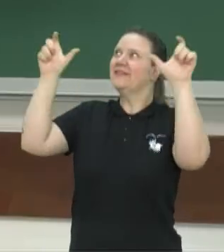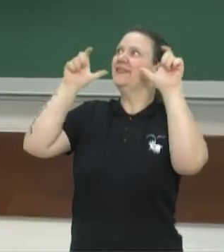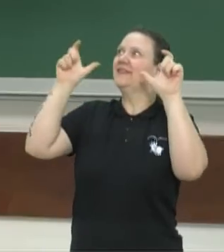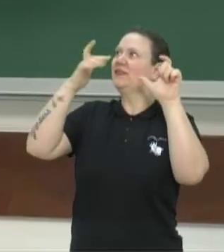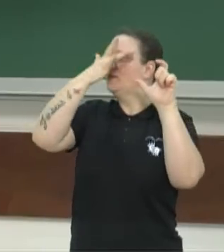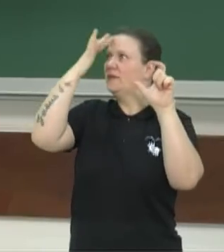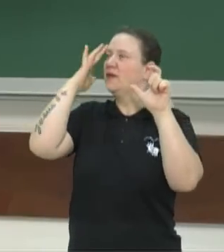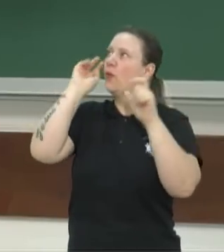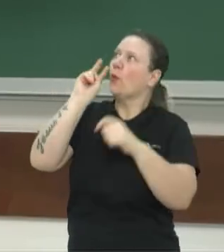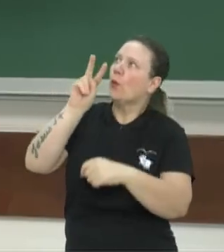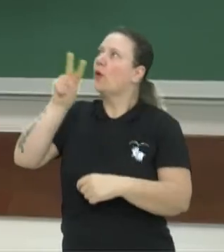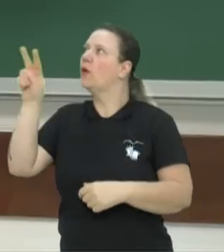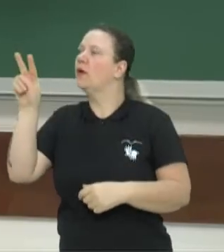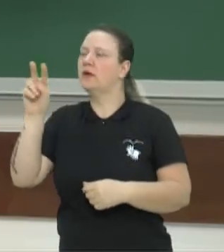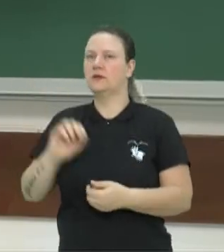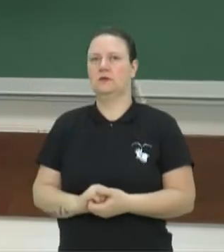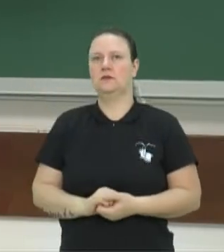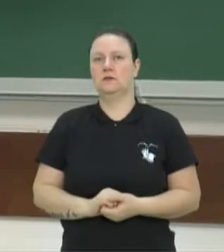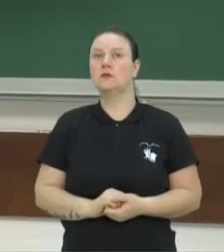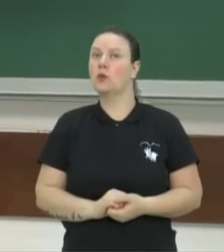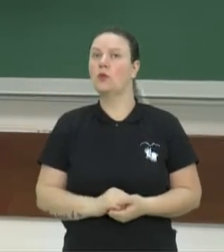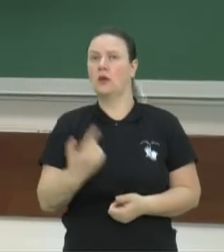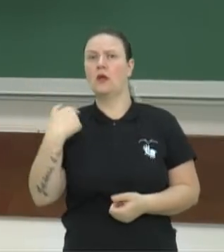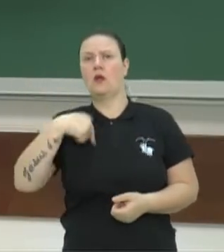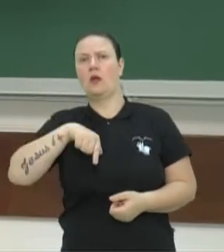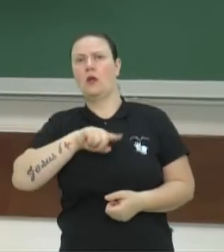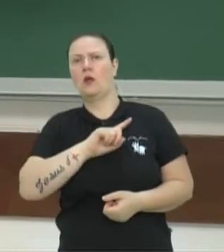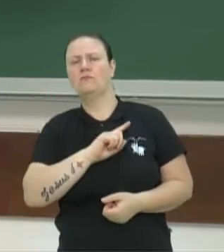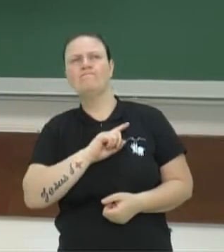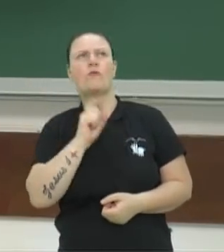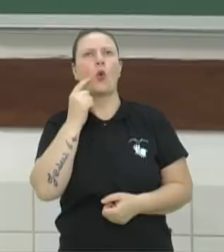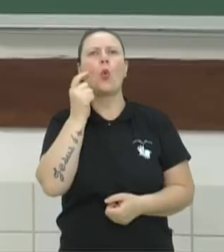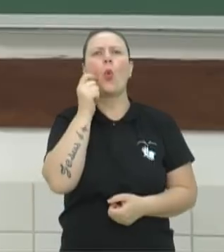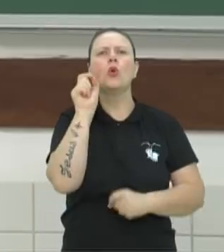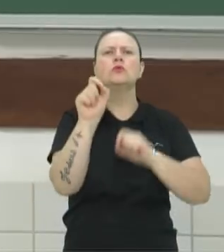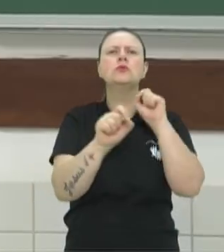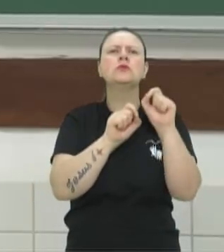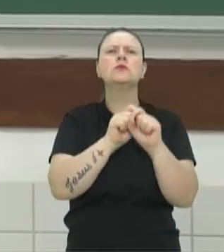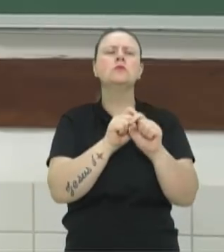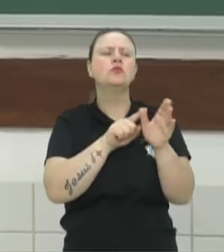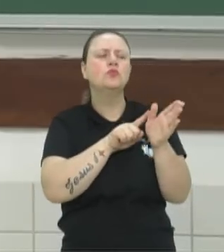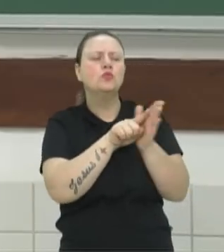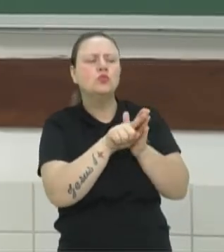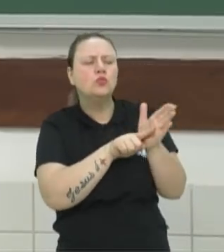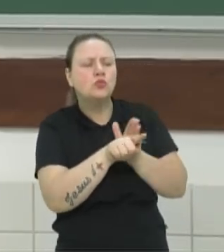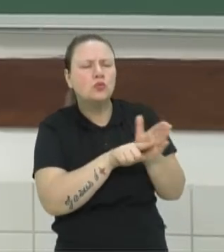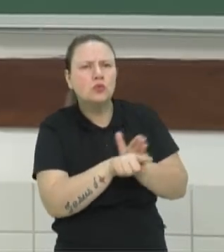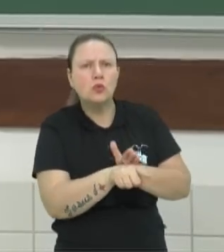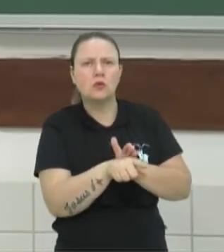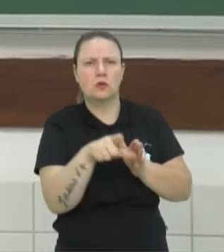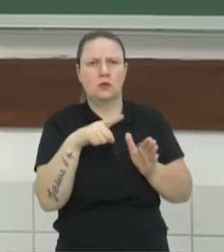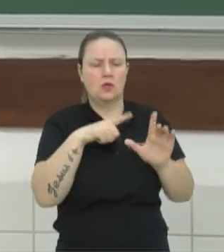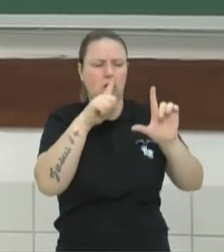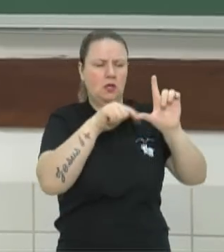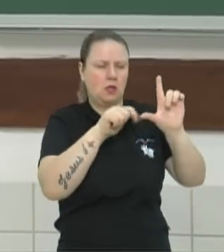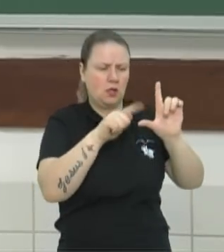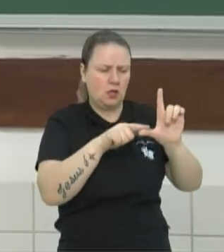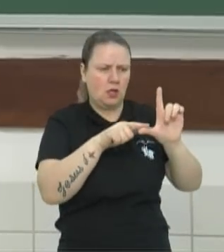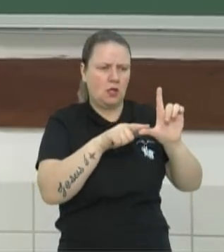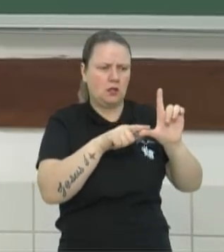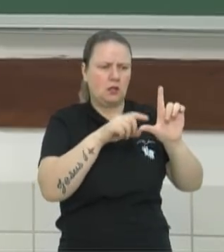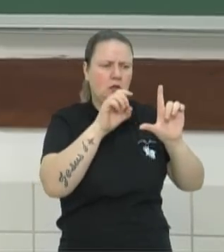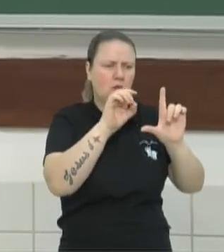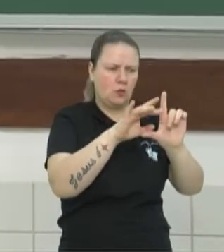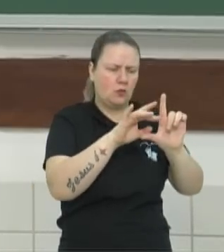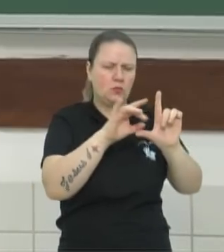não sei muito bem sobre isso, mas tem estudos sobre letra que dizem que uma letra chama atenção para tal coisa, outro tipo de letra chama